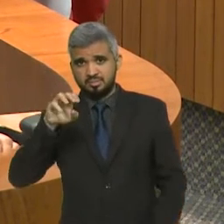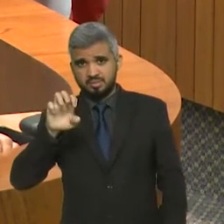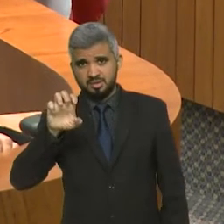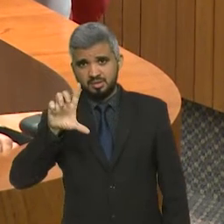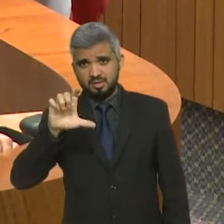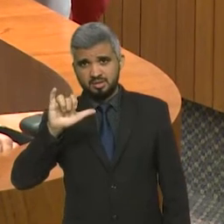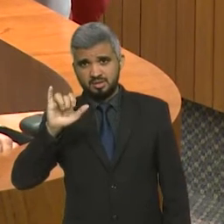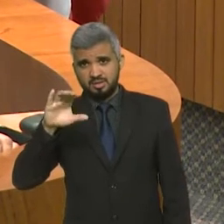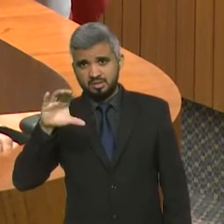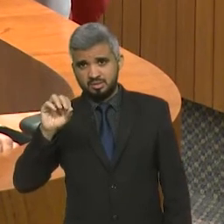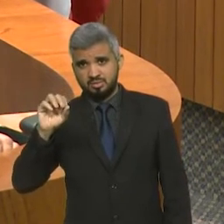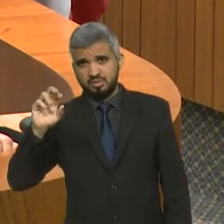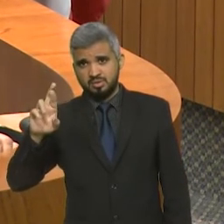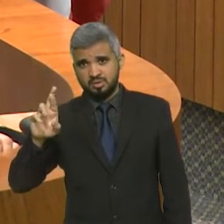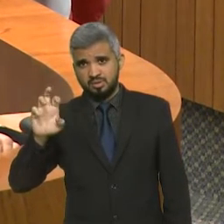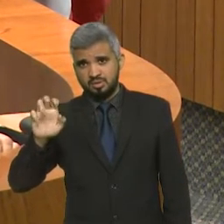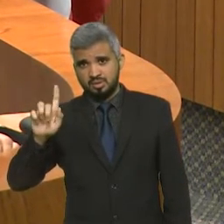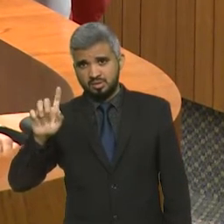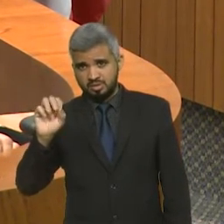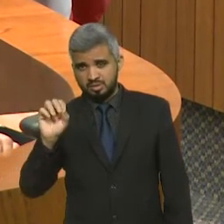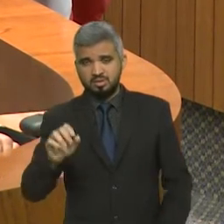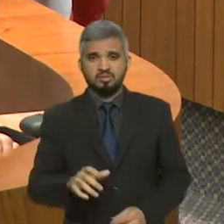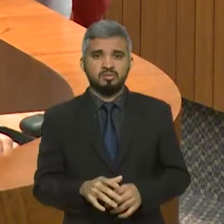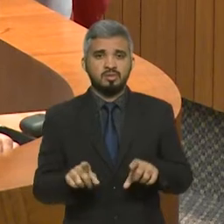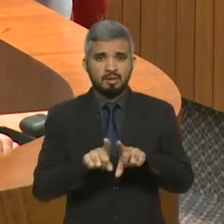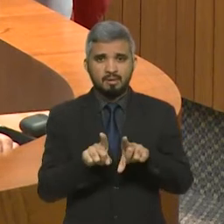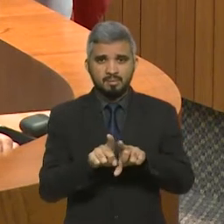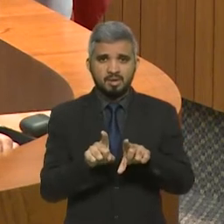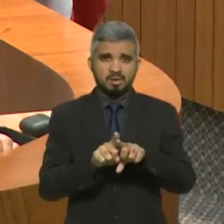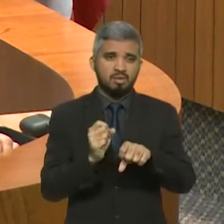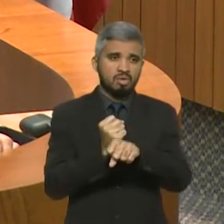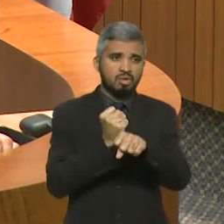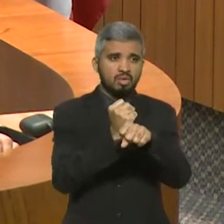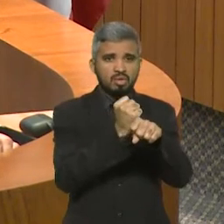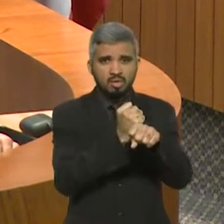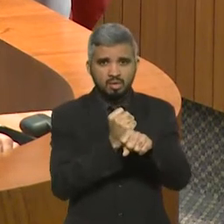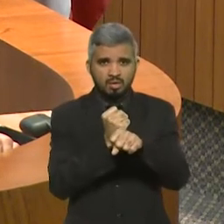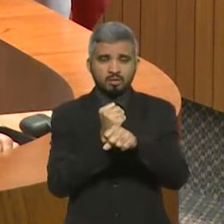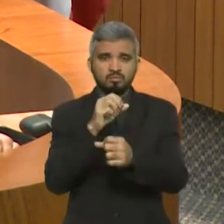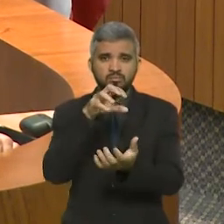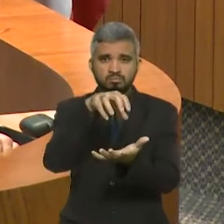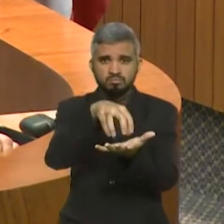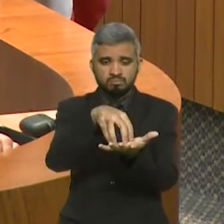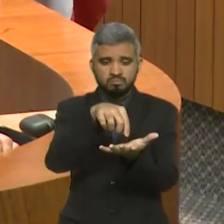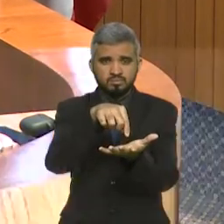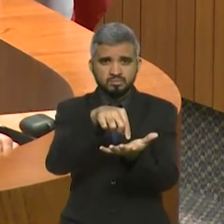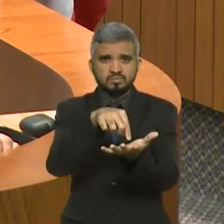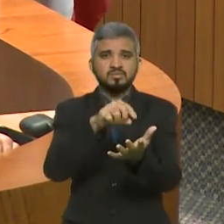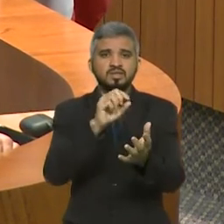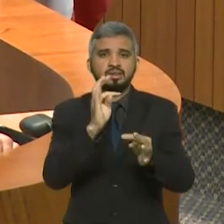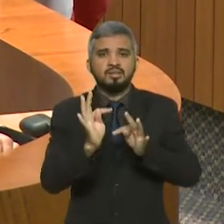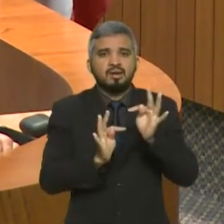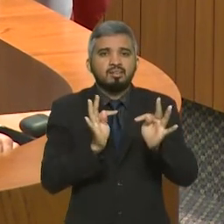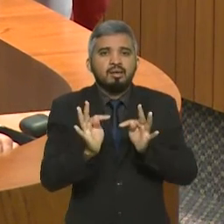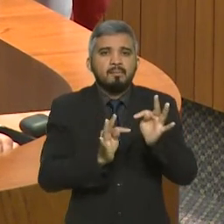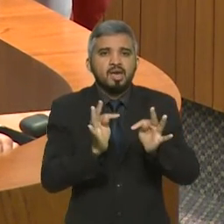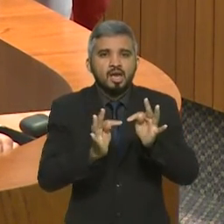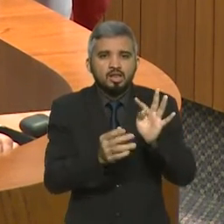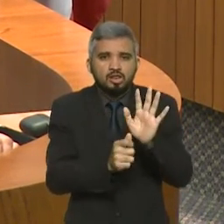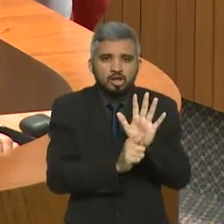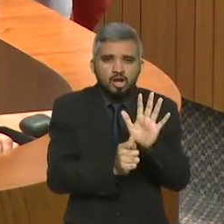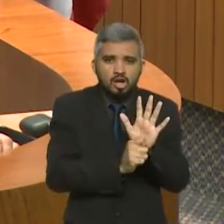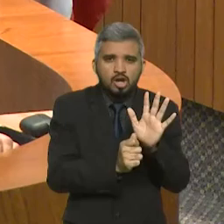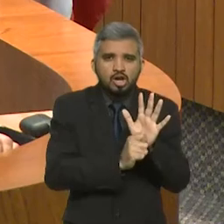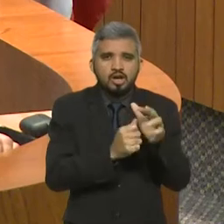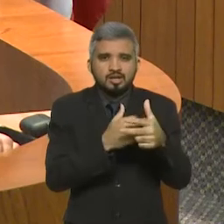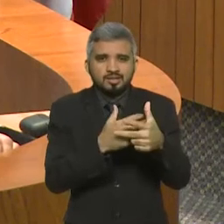trouxe o centro de ressocialização, que na época todo mundo era contra, e hoje as pessoas de Pedreiras, que às vezes